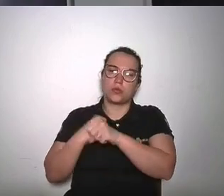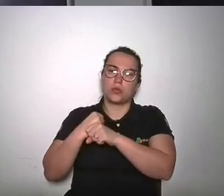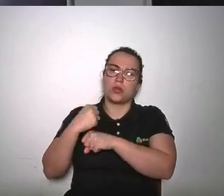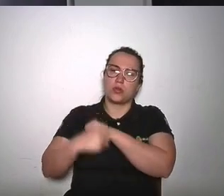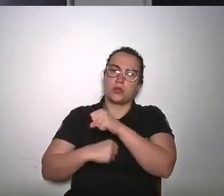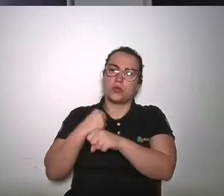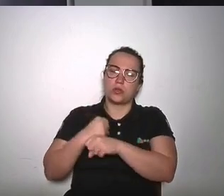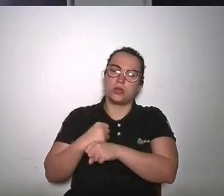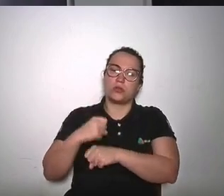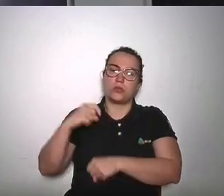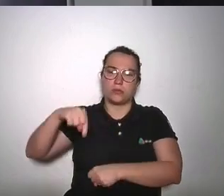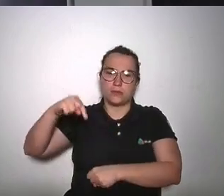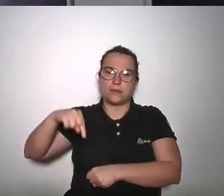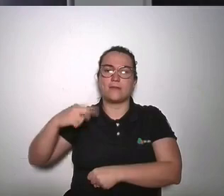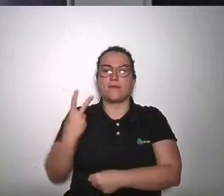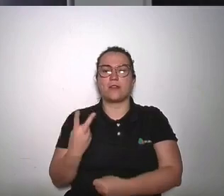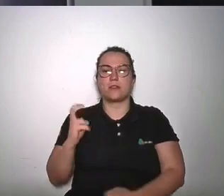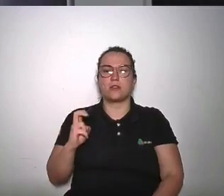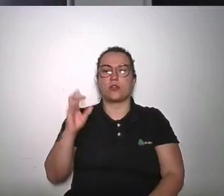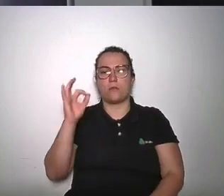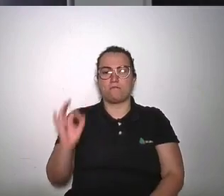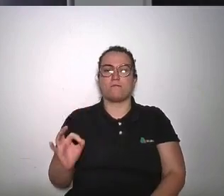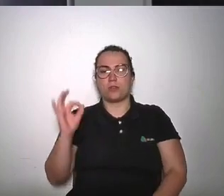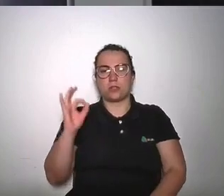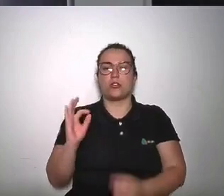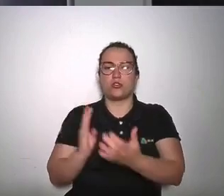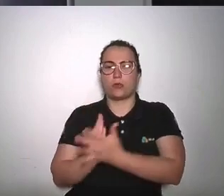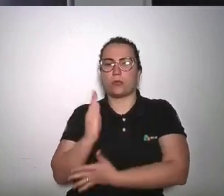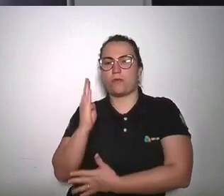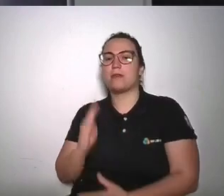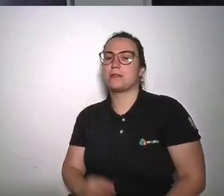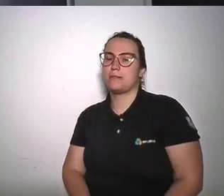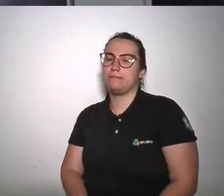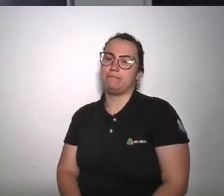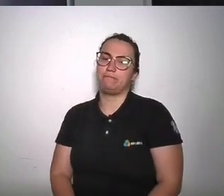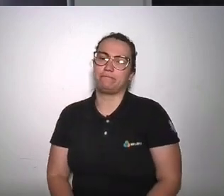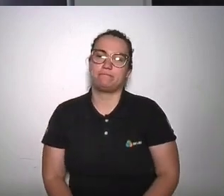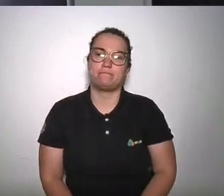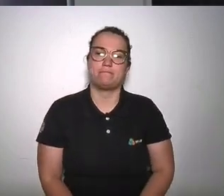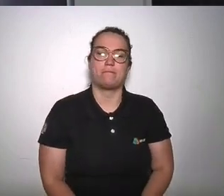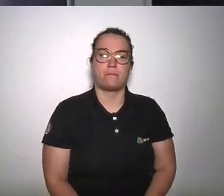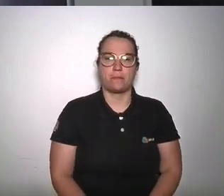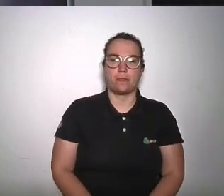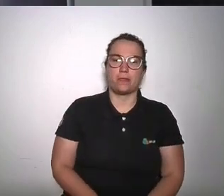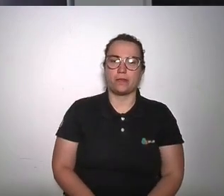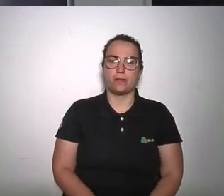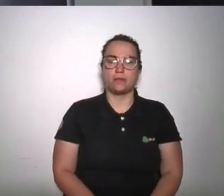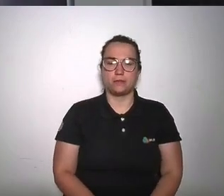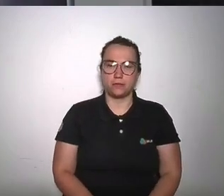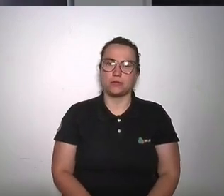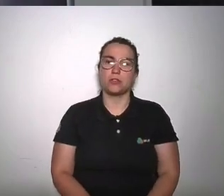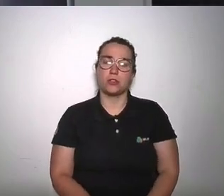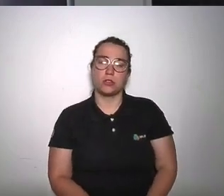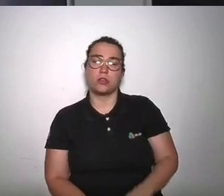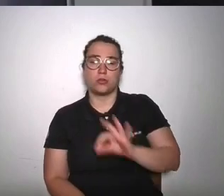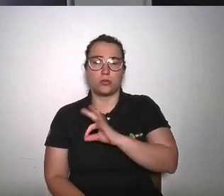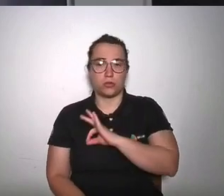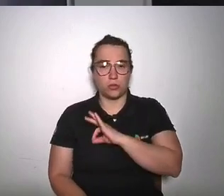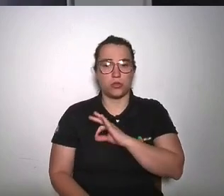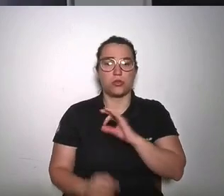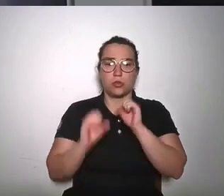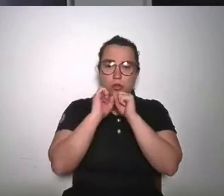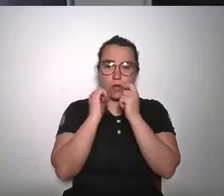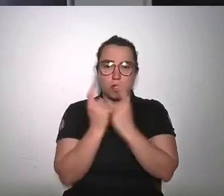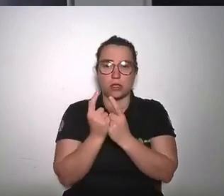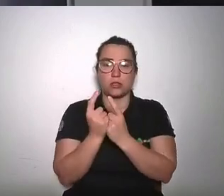gente coloca 25% de aprovação. Então, fica o Poder Executivo e Legislativo